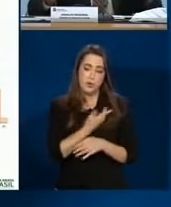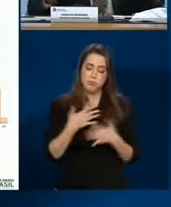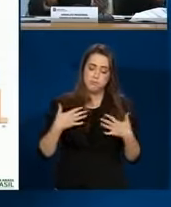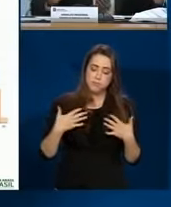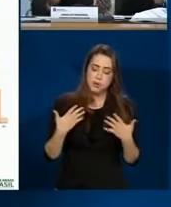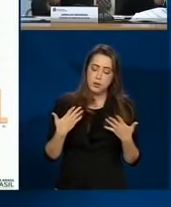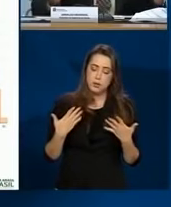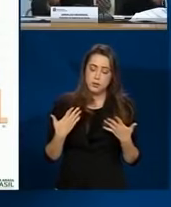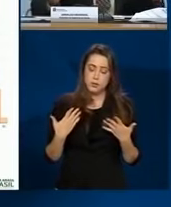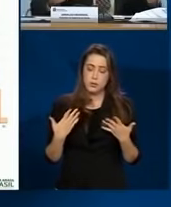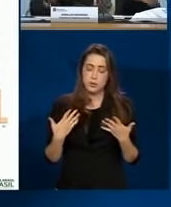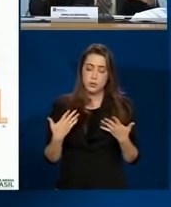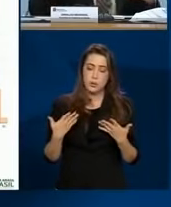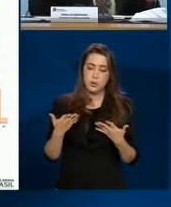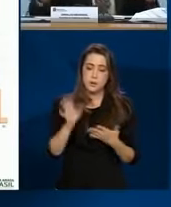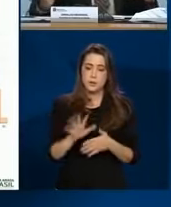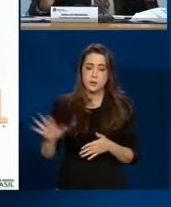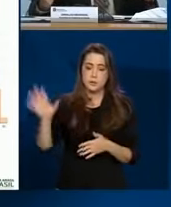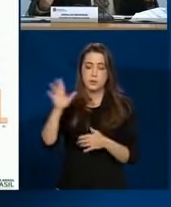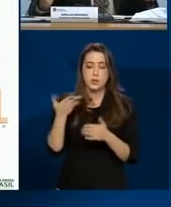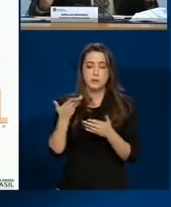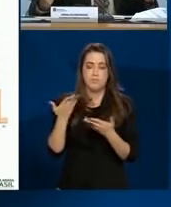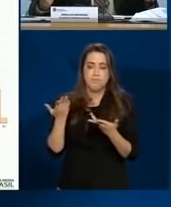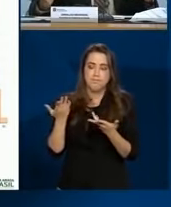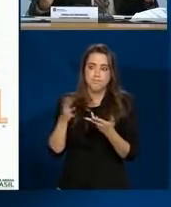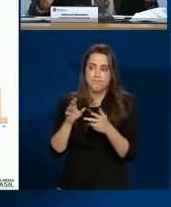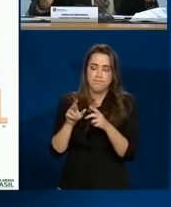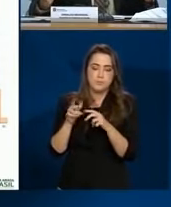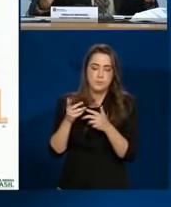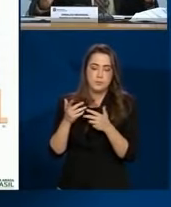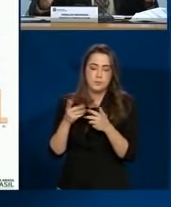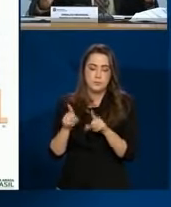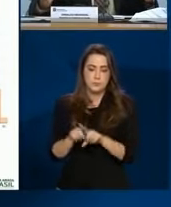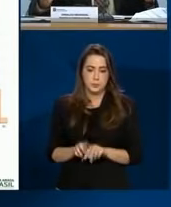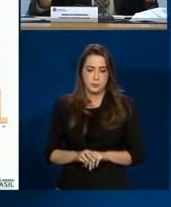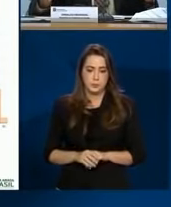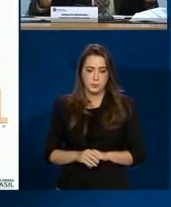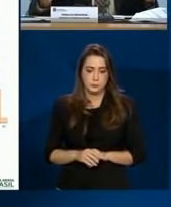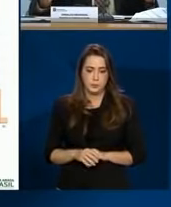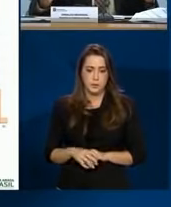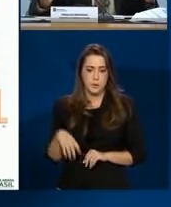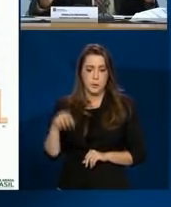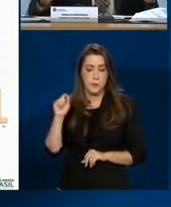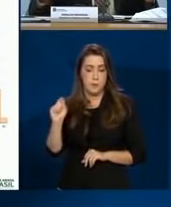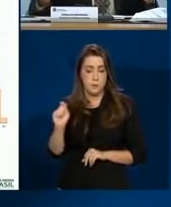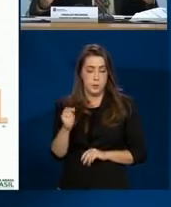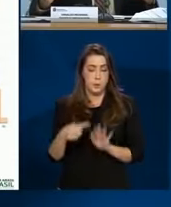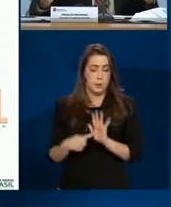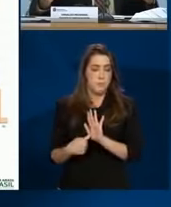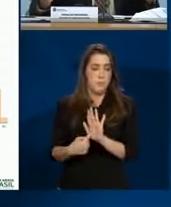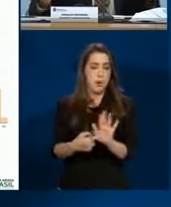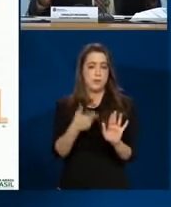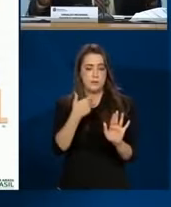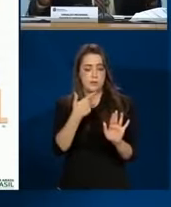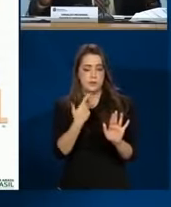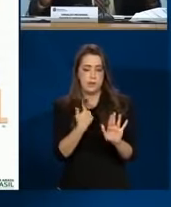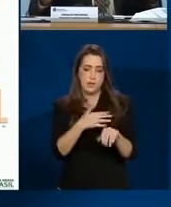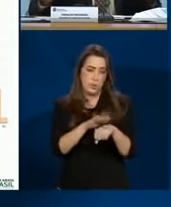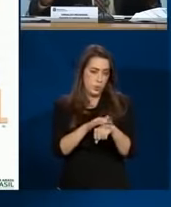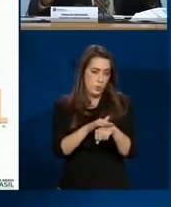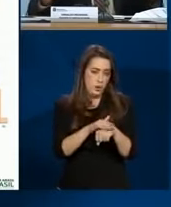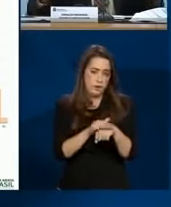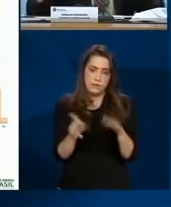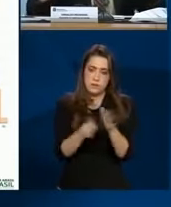das hospitalizações por SRAG e óbitos por SRAG, né, por Covid.